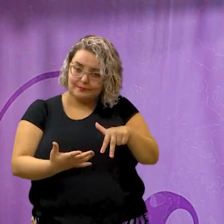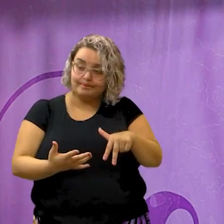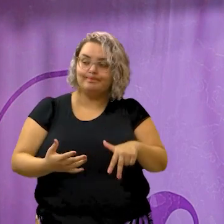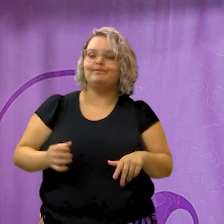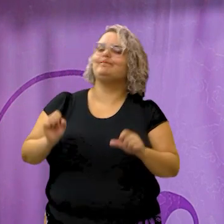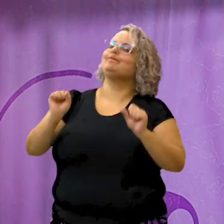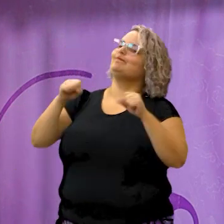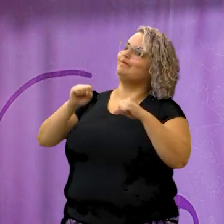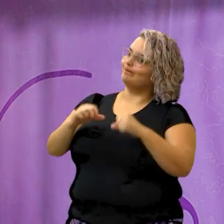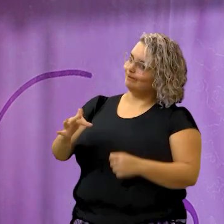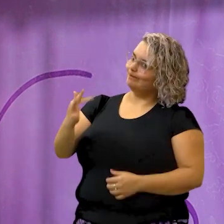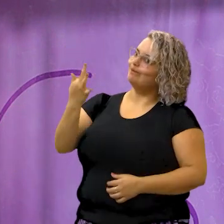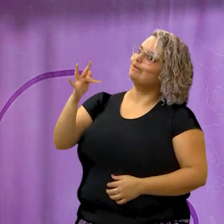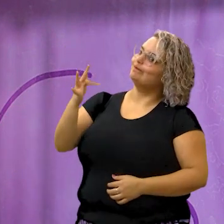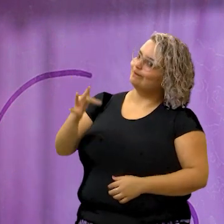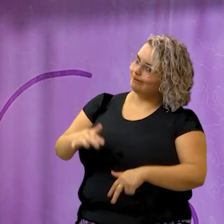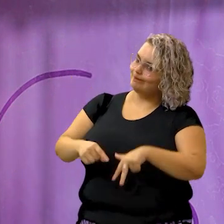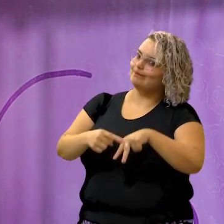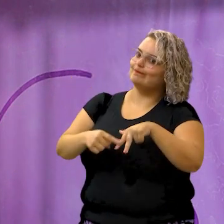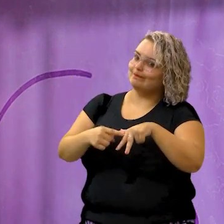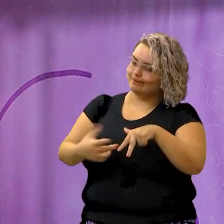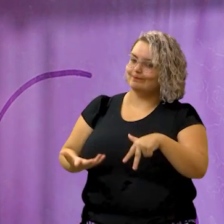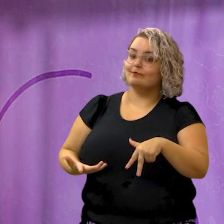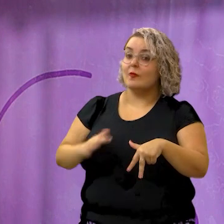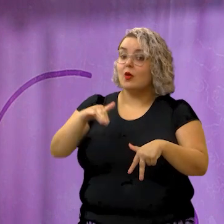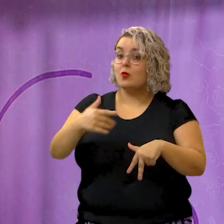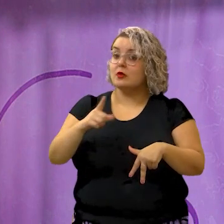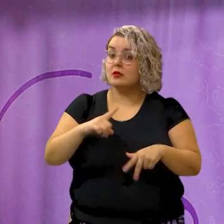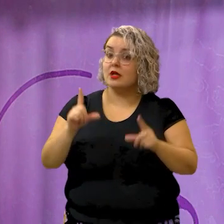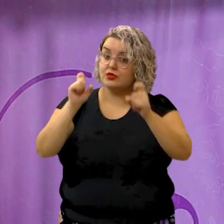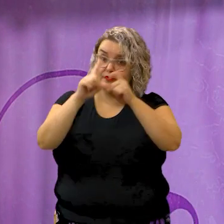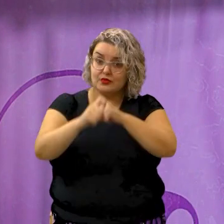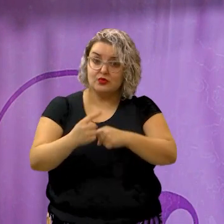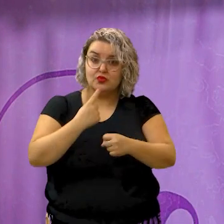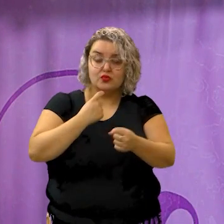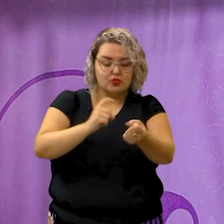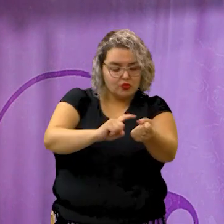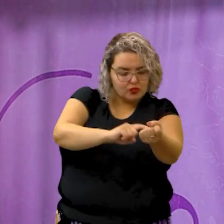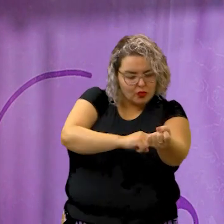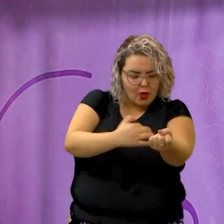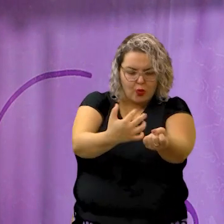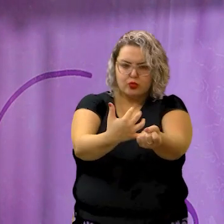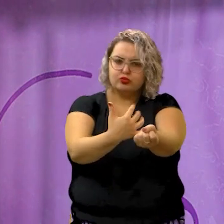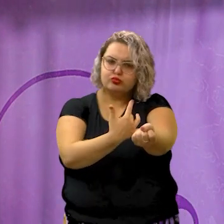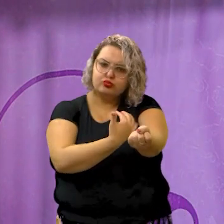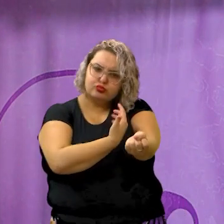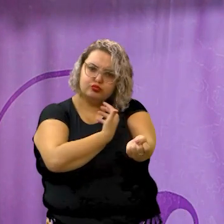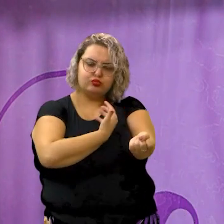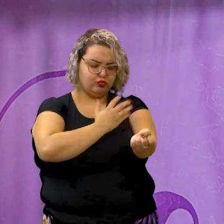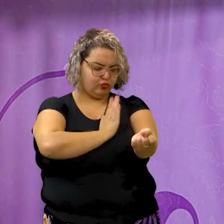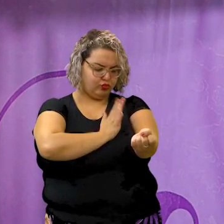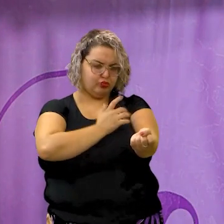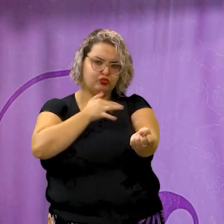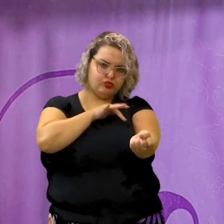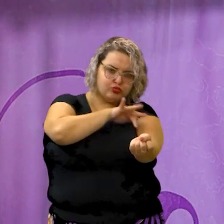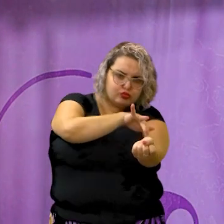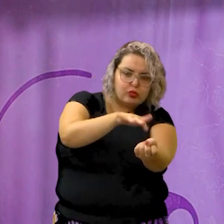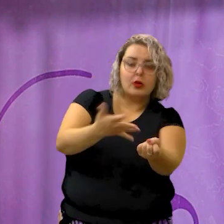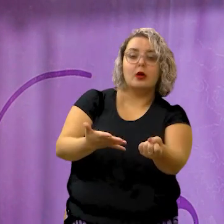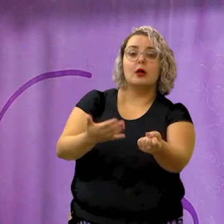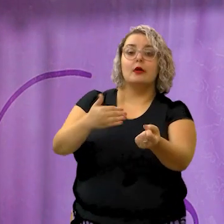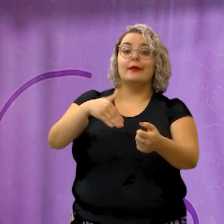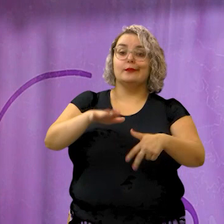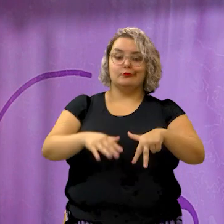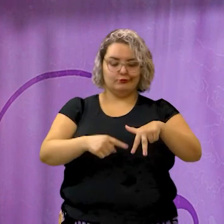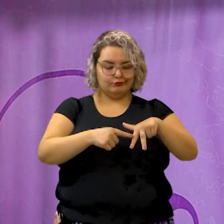A varizes provoca dor na perna. Quando a gente tem essa dificuldade do sangue circular, né, de voltar para o coração e ficar mais tempo na